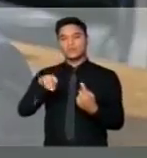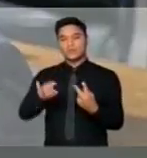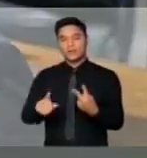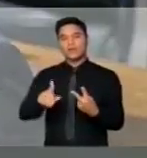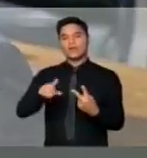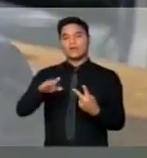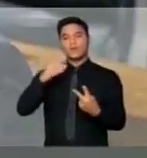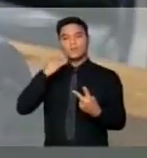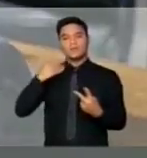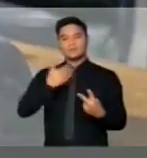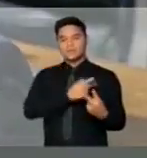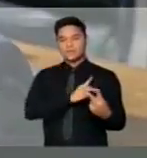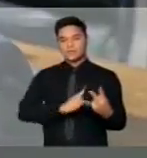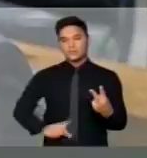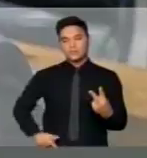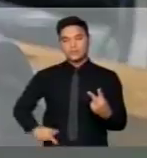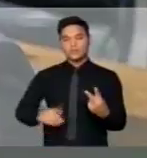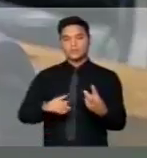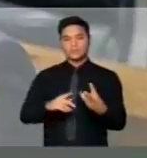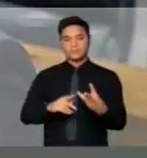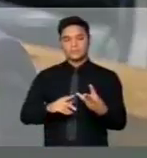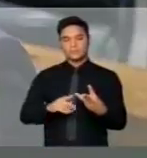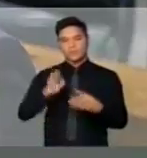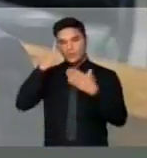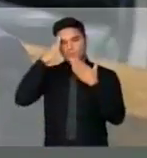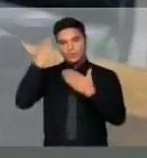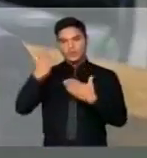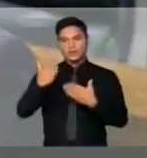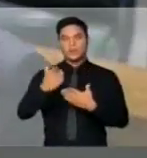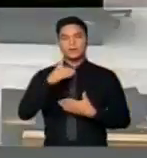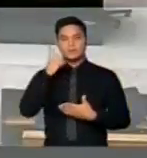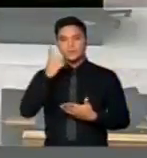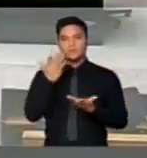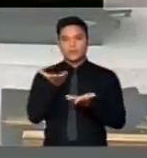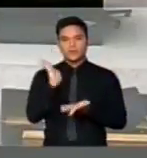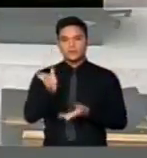presidente do banco, para que possa... Muito obrigado, Raul Eterno. Está feito o registro e vamos pedir aos colegas...